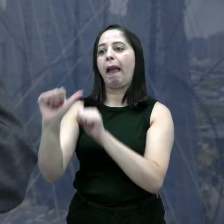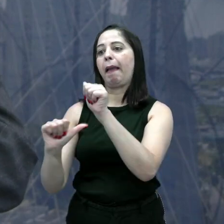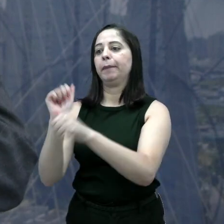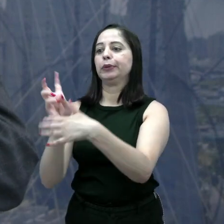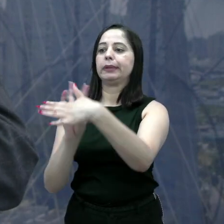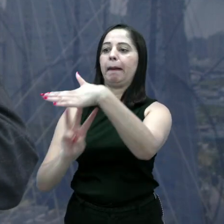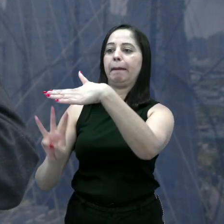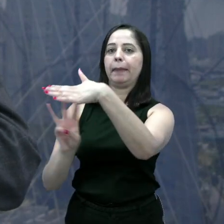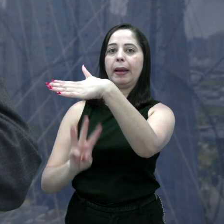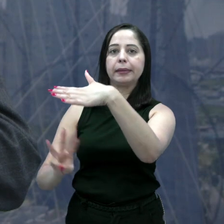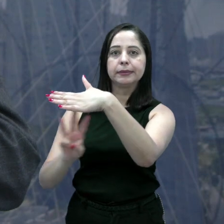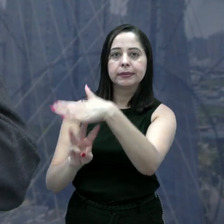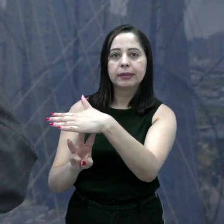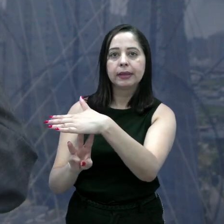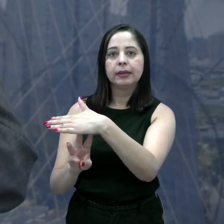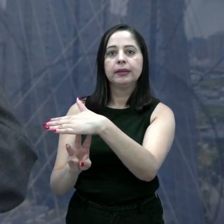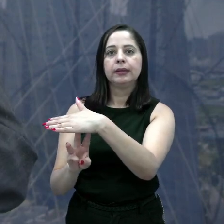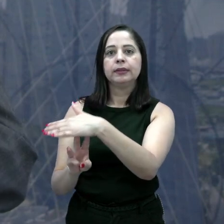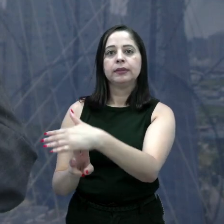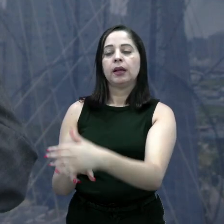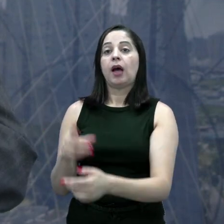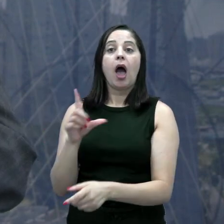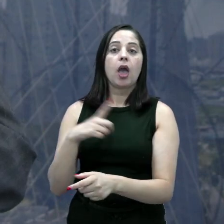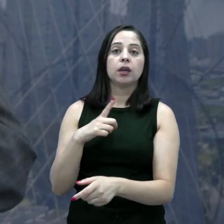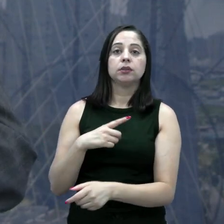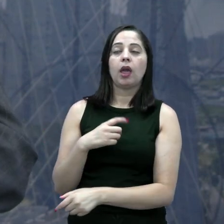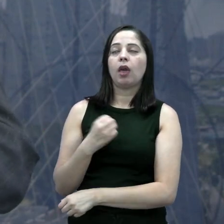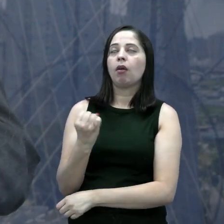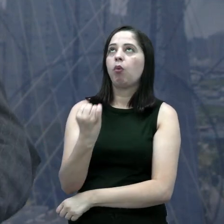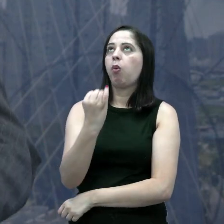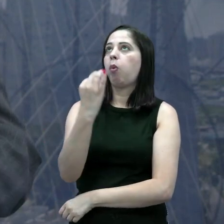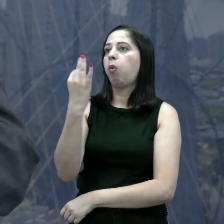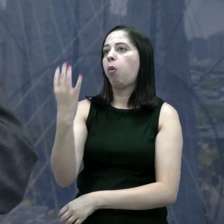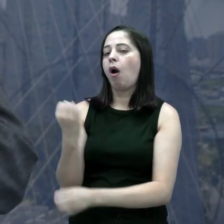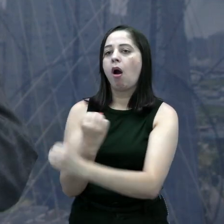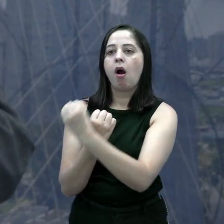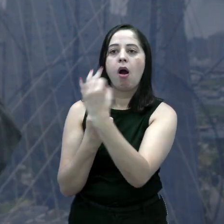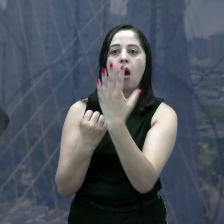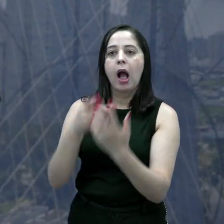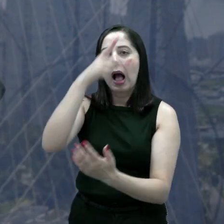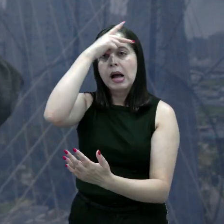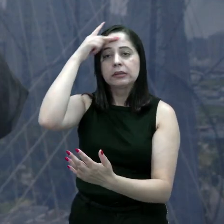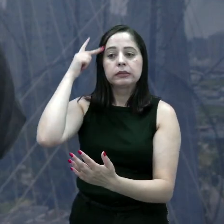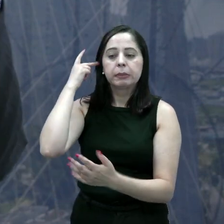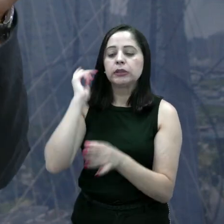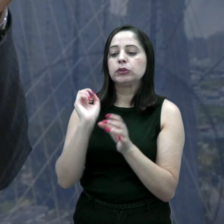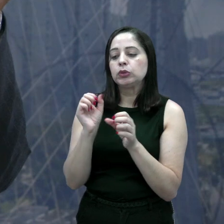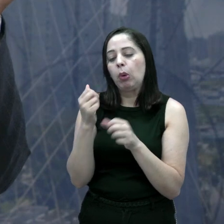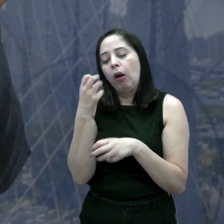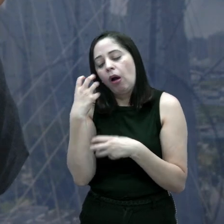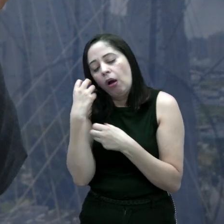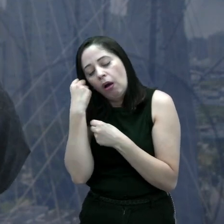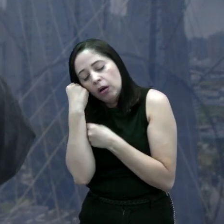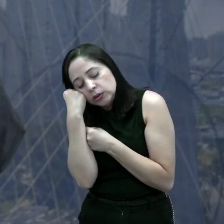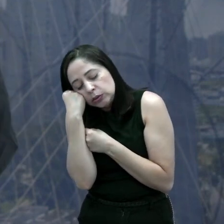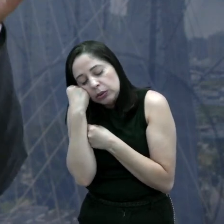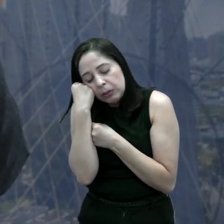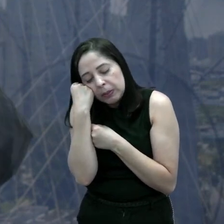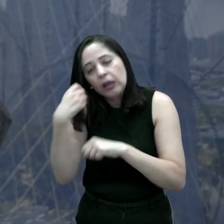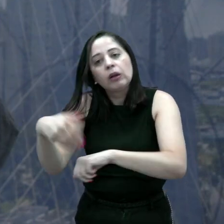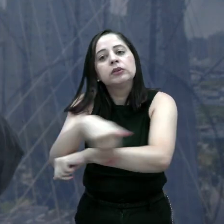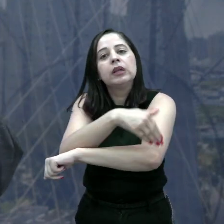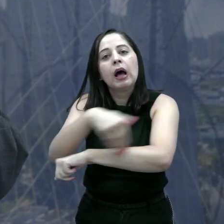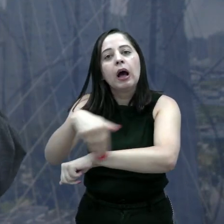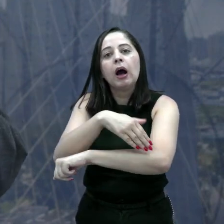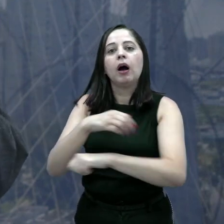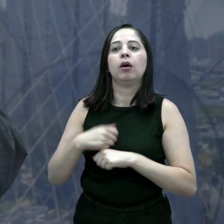com refugiados, centenas, que estão dormindo em tatame, com roupa pendurada em varal no